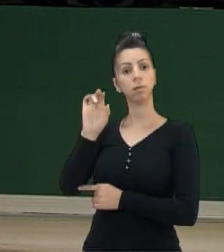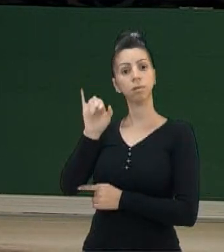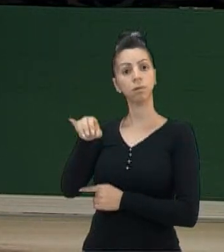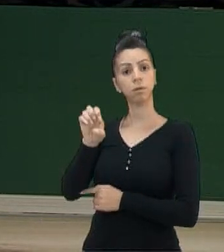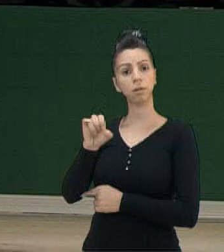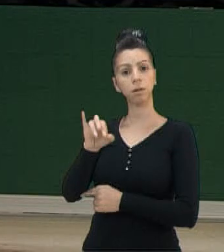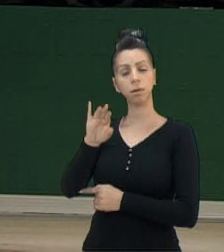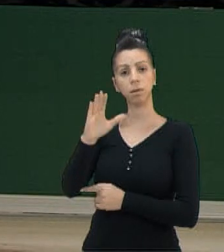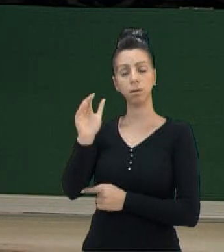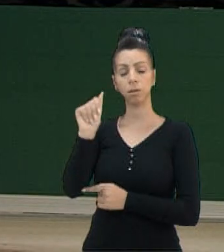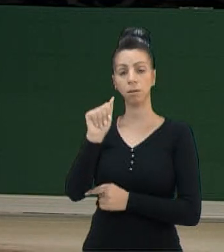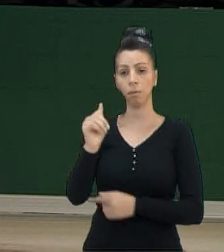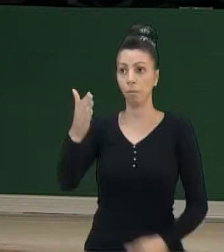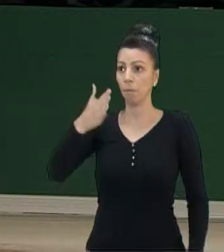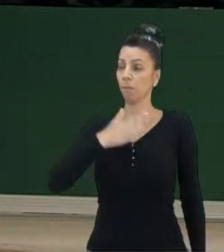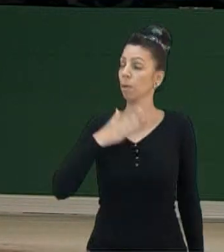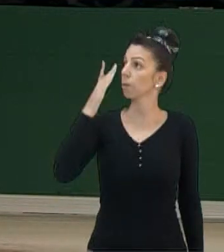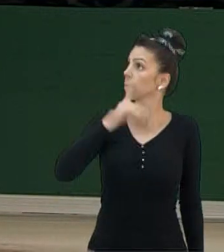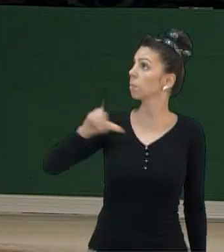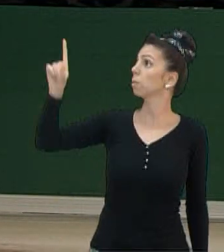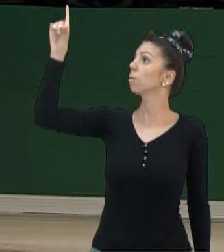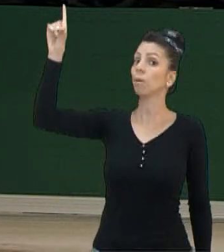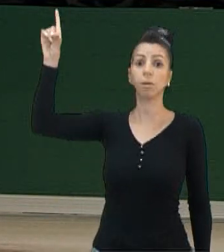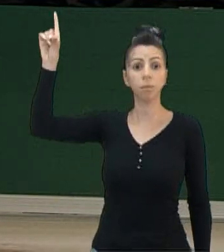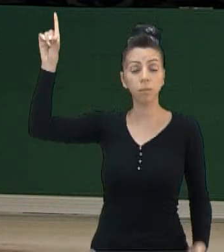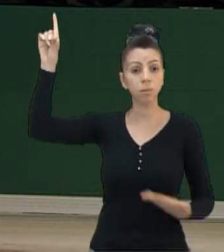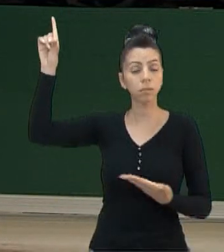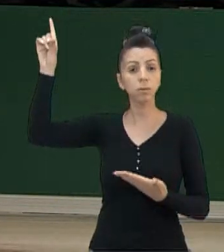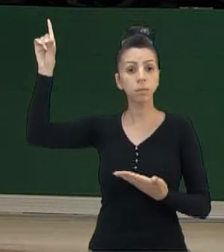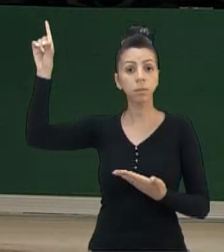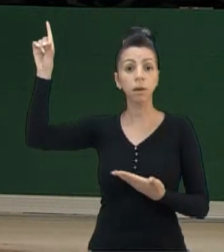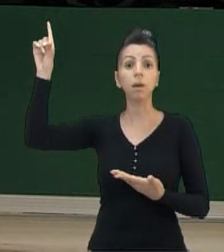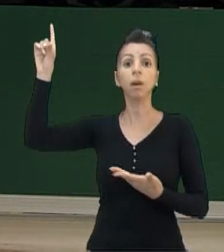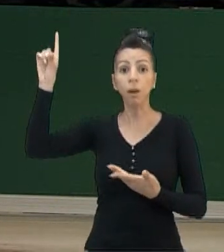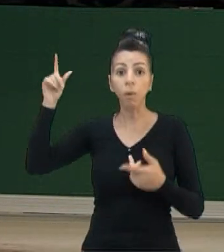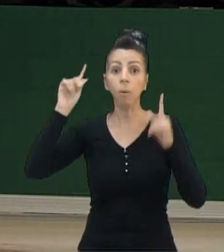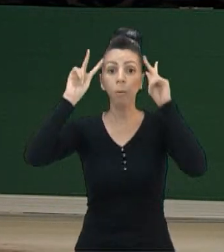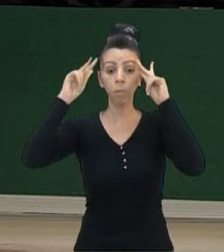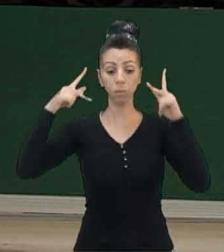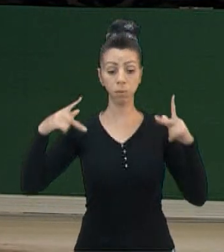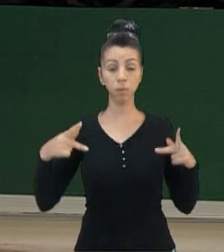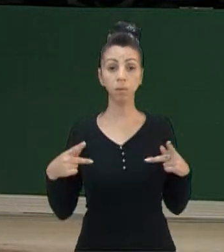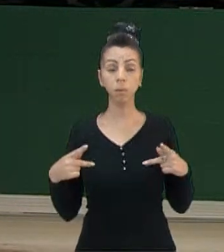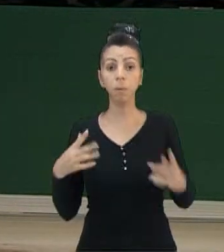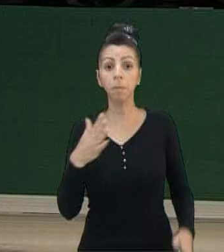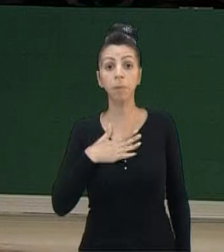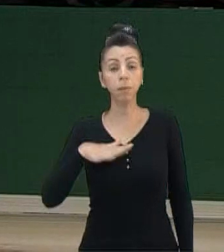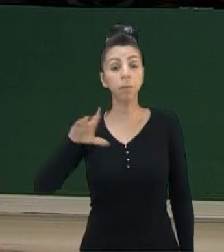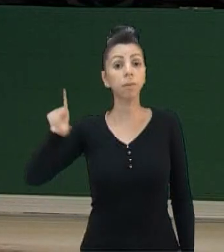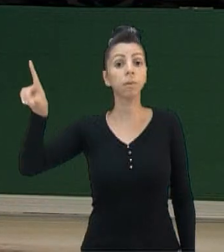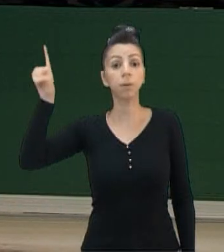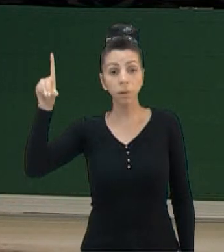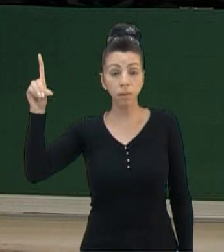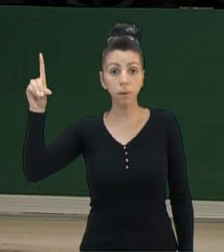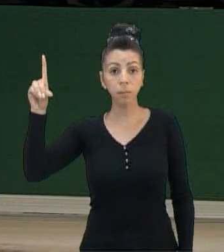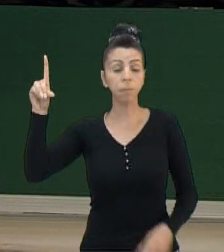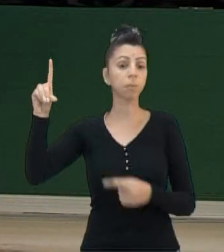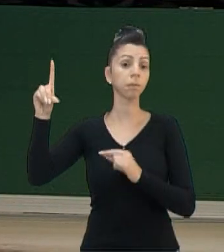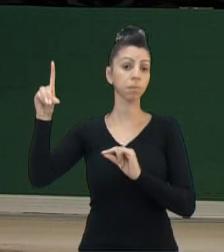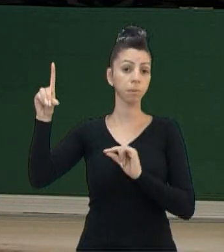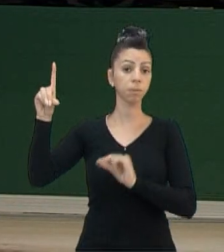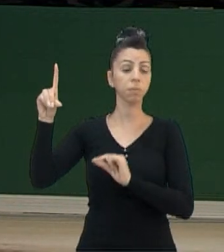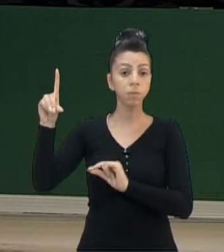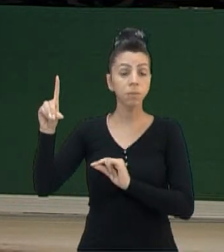diz, o bicho meu Deus era um homem. Esse meu Deus, né, como